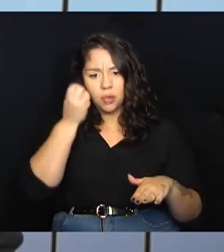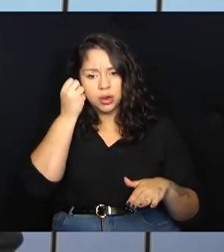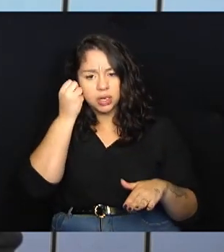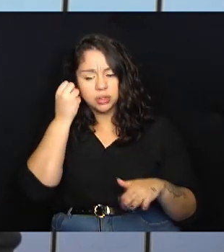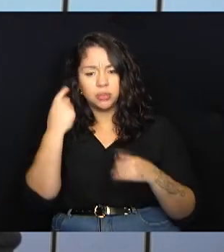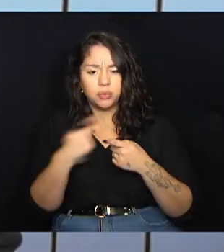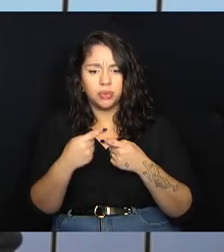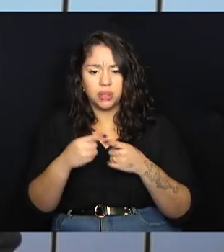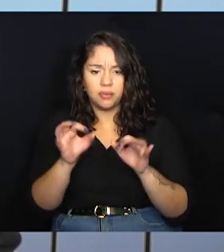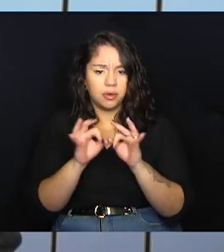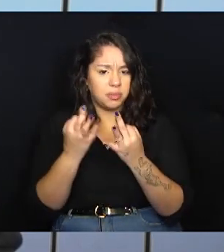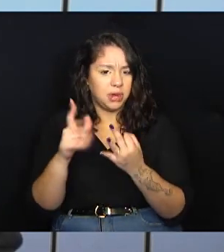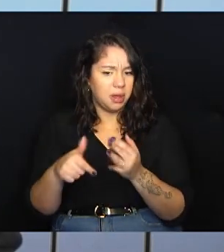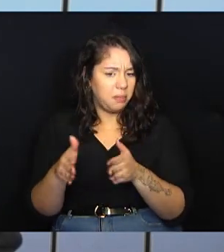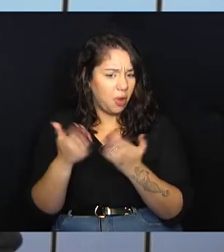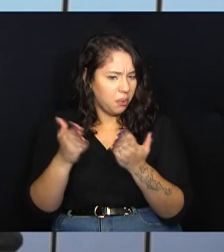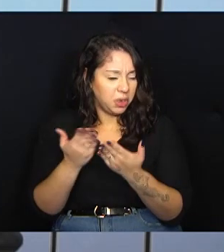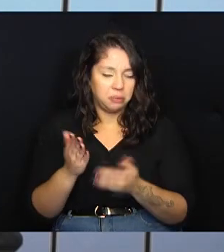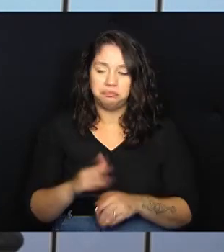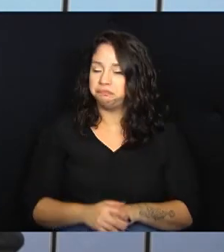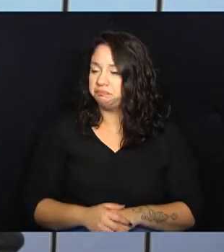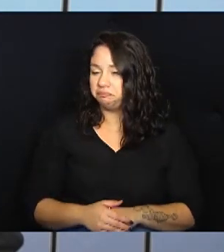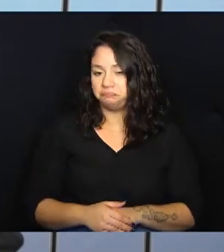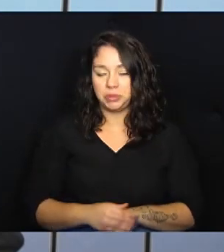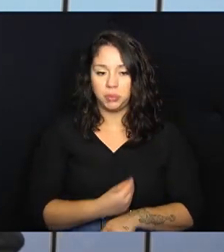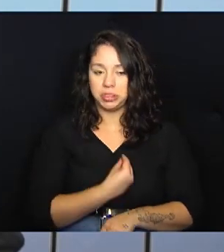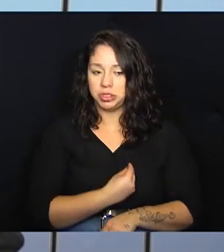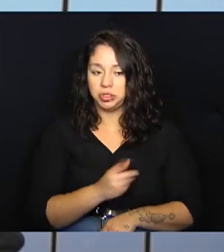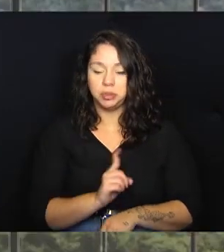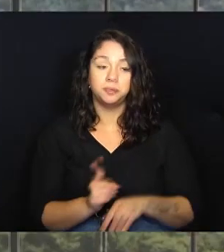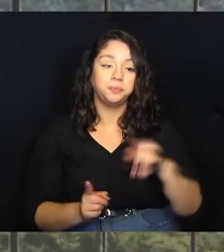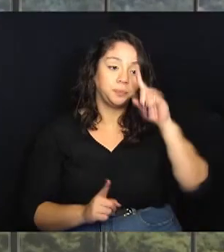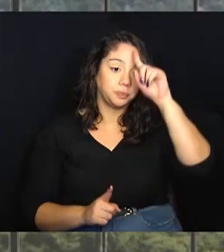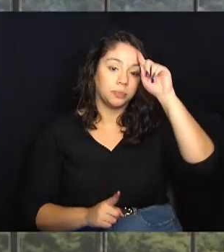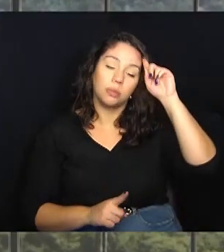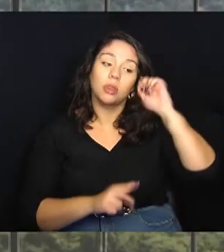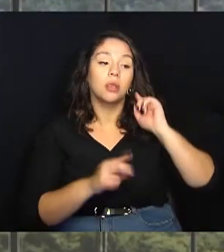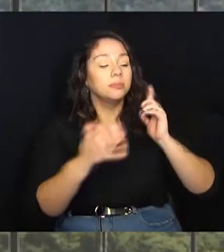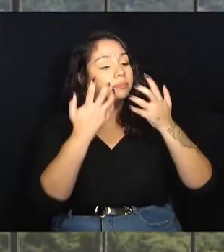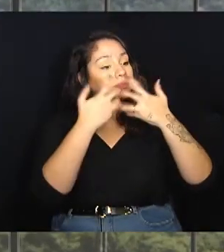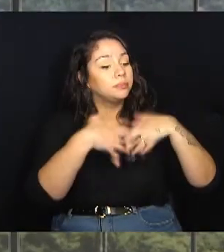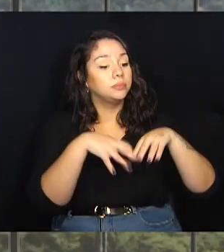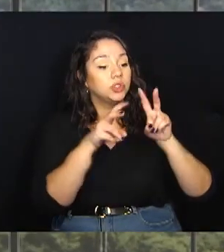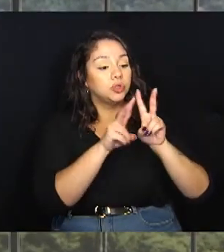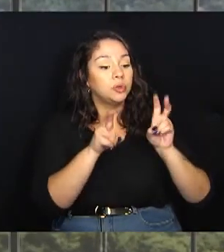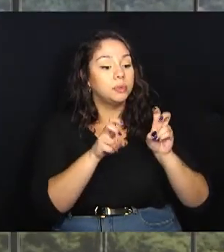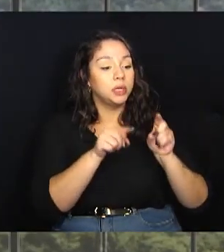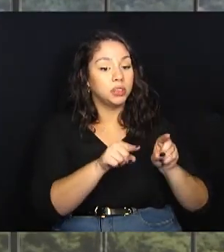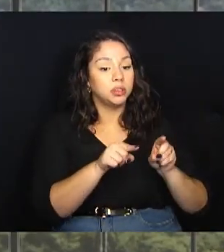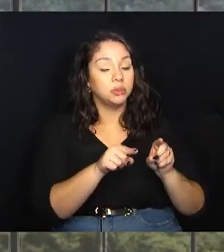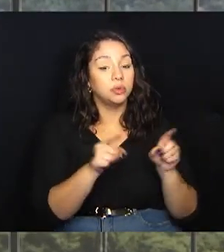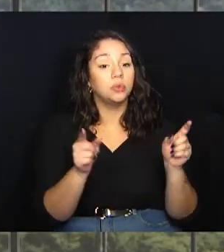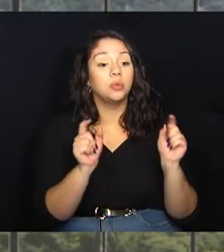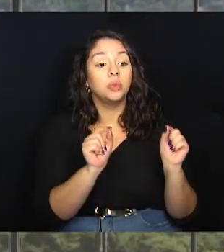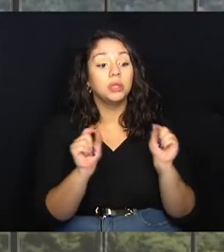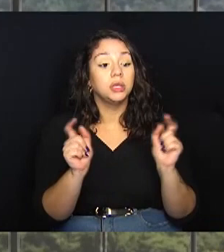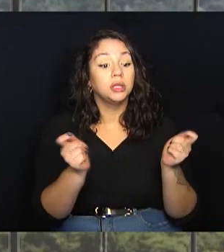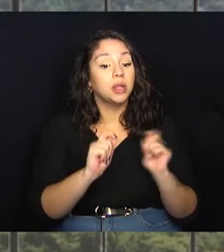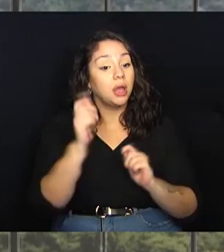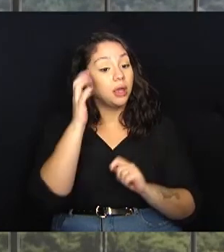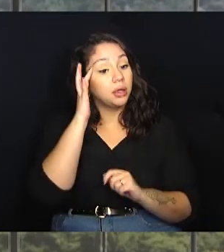porque a família é pobre. Isso não. Sim, quando a gente pensa nessa questão, vereadora Paola, o que dá para a gente